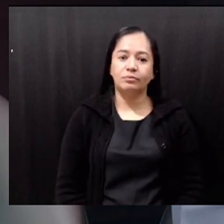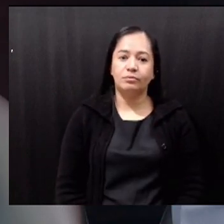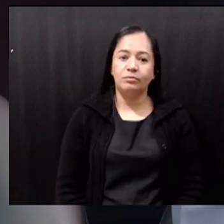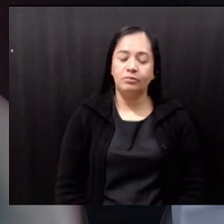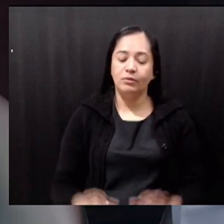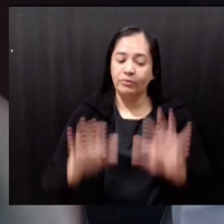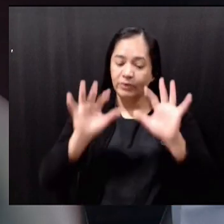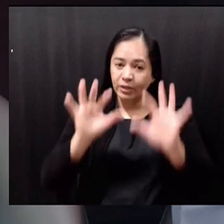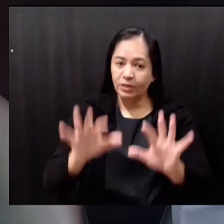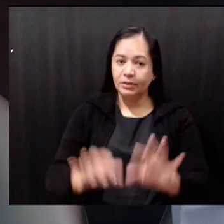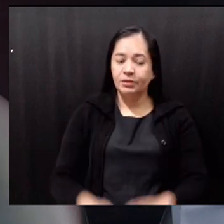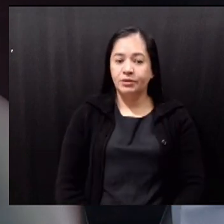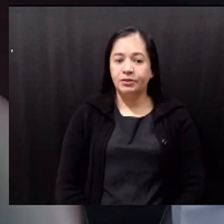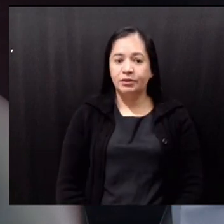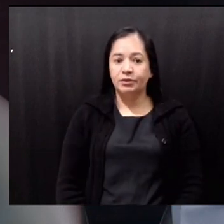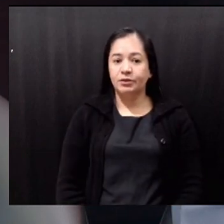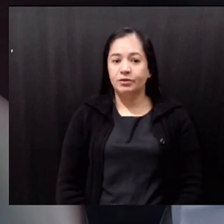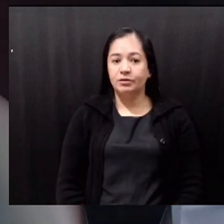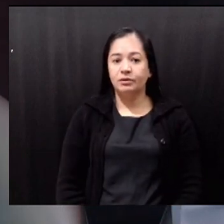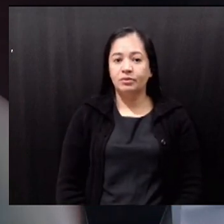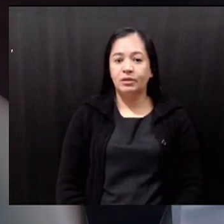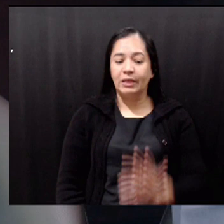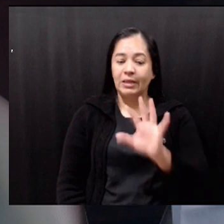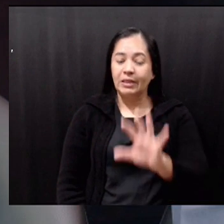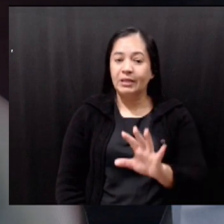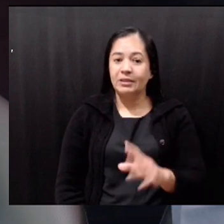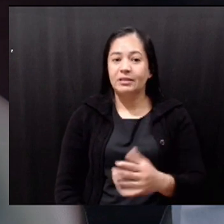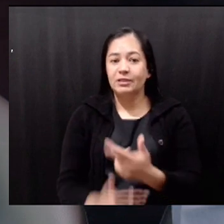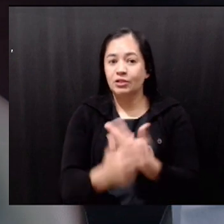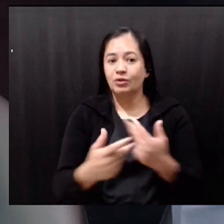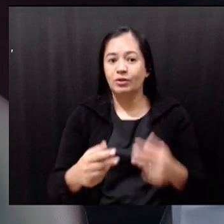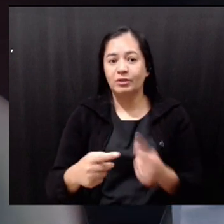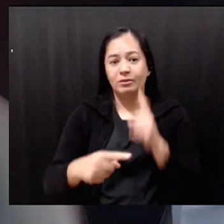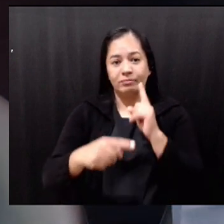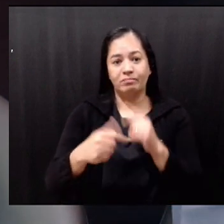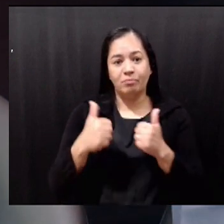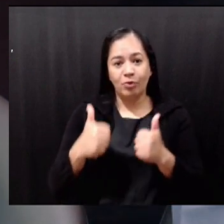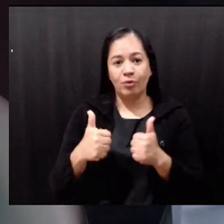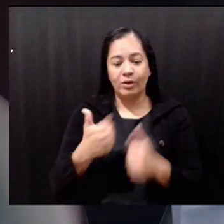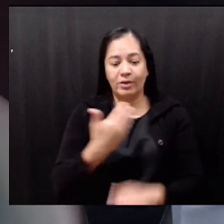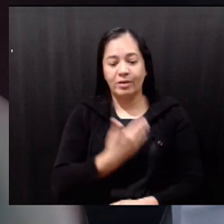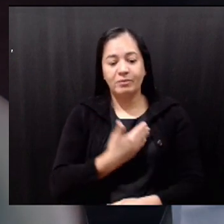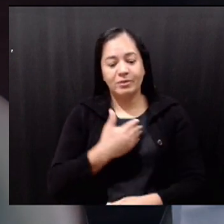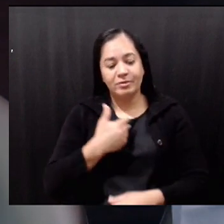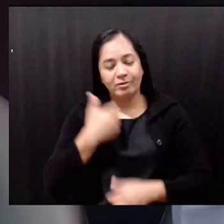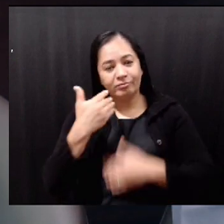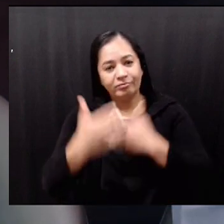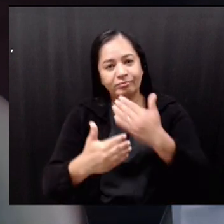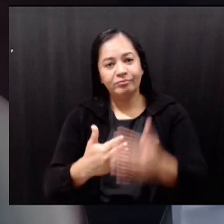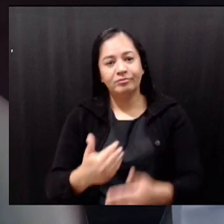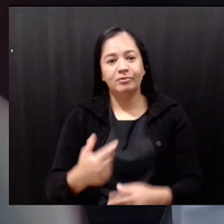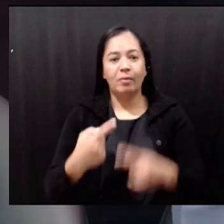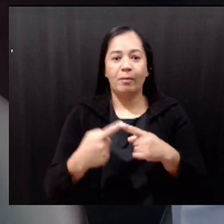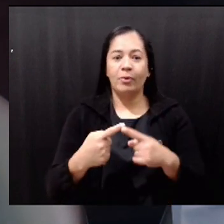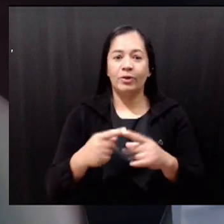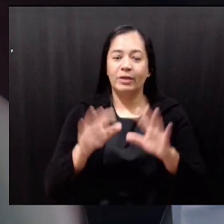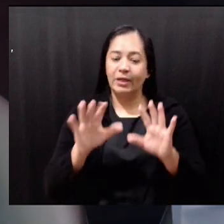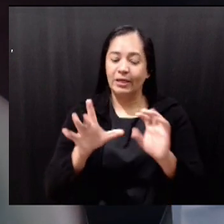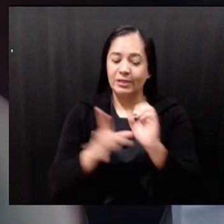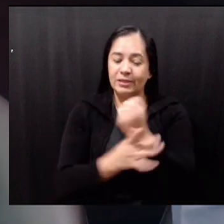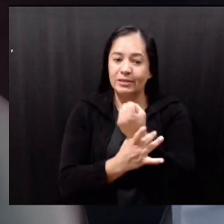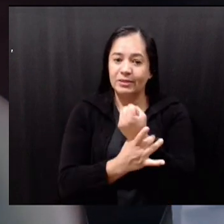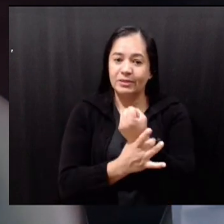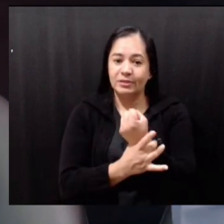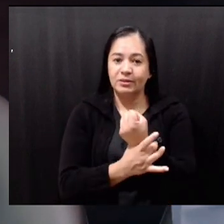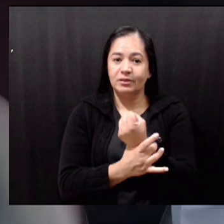são, esses pontos positivos que a amizade traz, né, então a longo prazo, essa segurança, né, então: "Poxa vida,